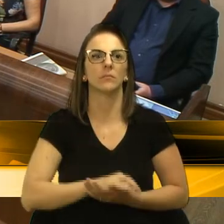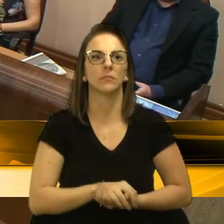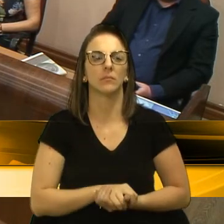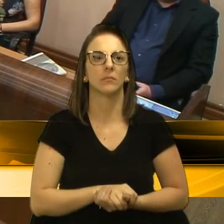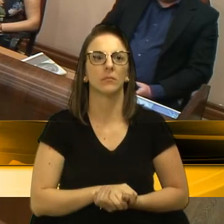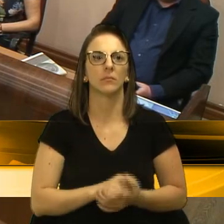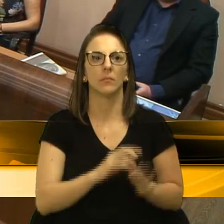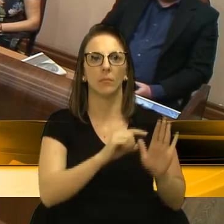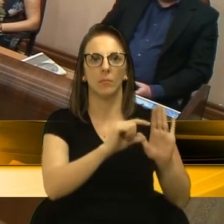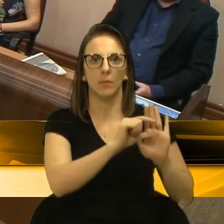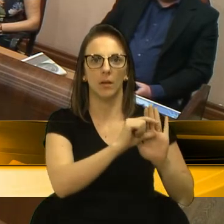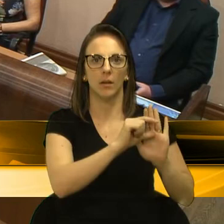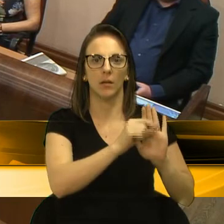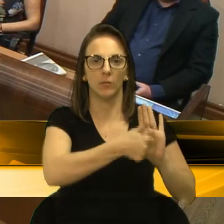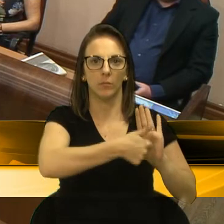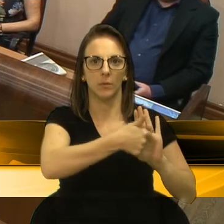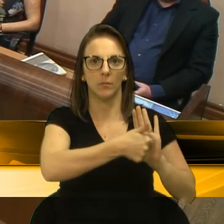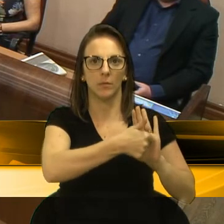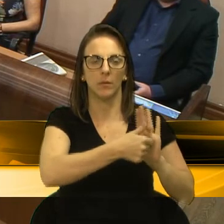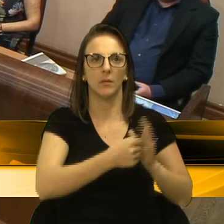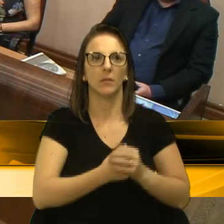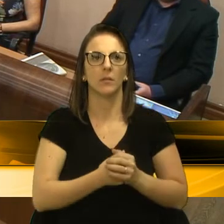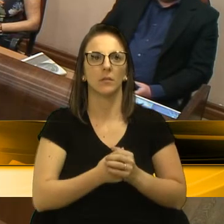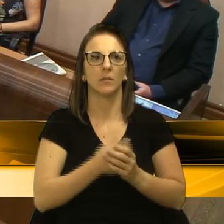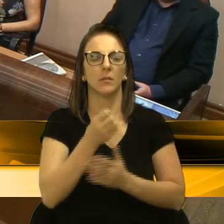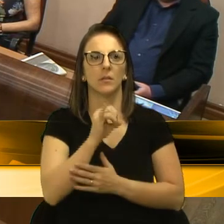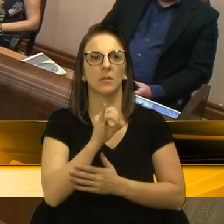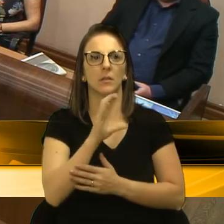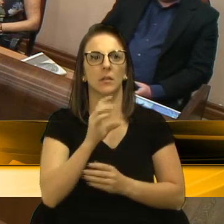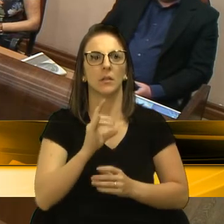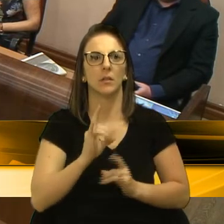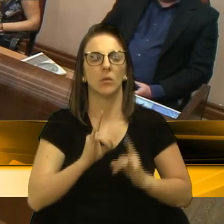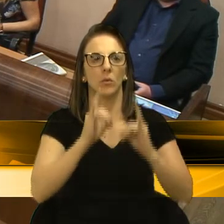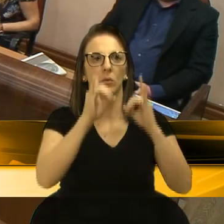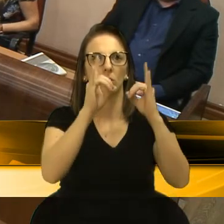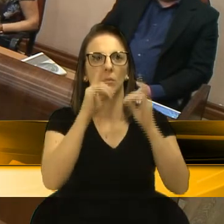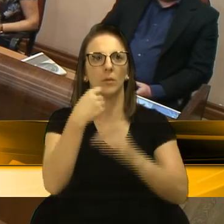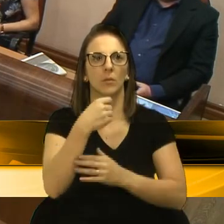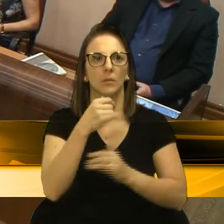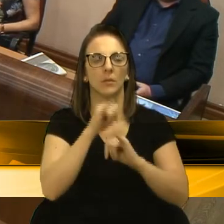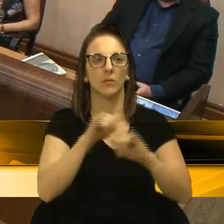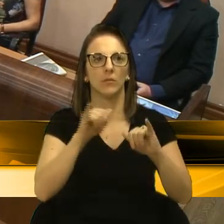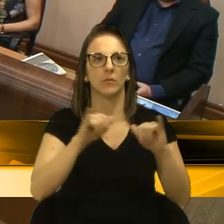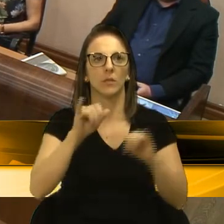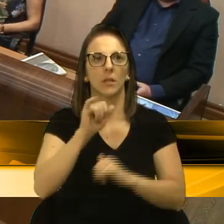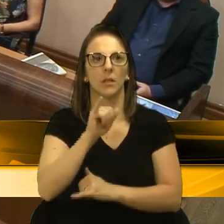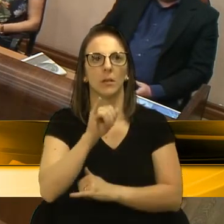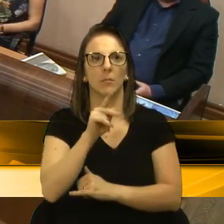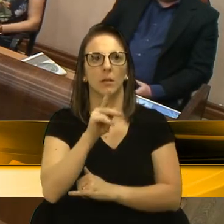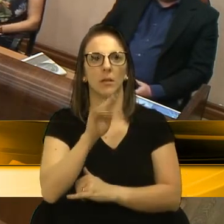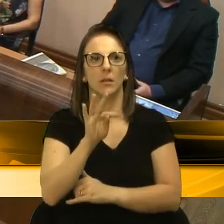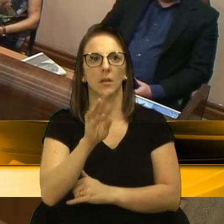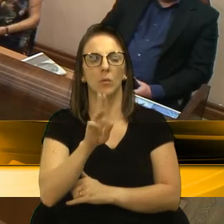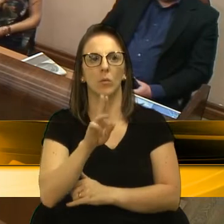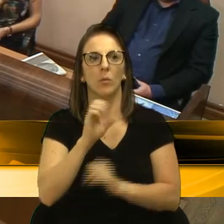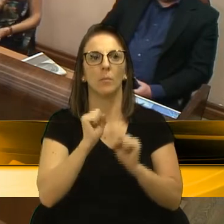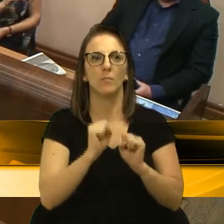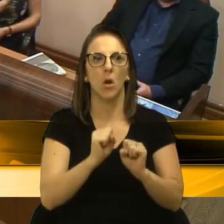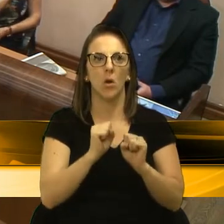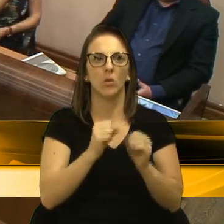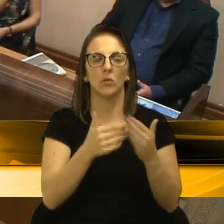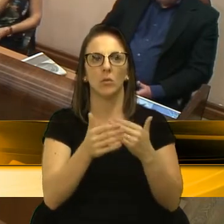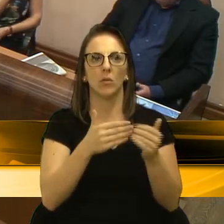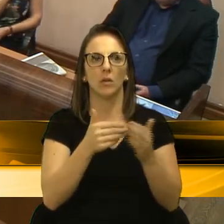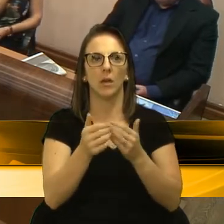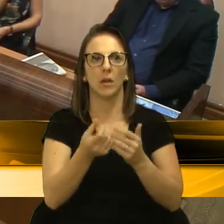Parágrafo 1º. No caso de condomínio, a notificação recibo de IPTU mencionada no inciso 3º do caput do artigo 22 poderá ser a de qualquer um dos